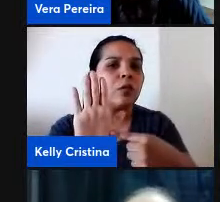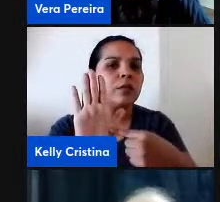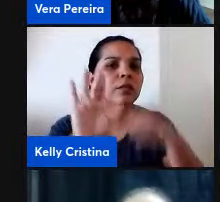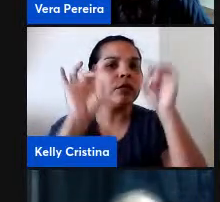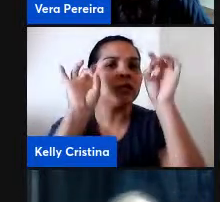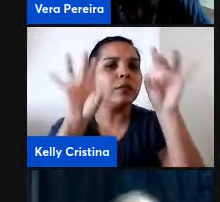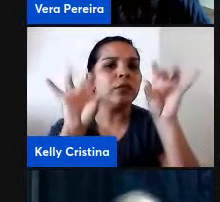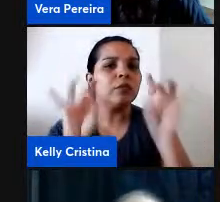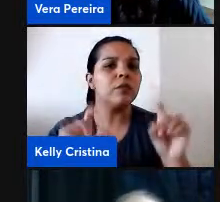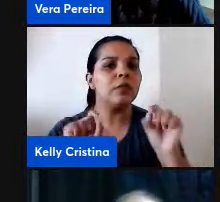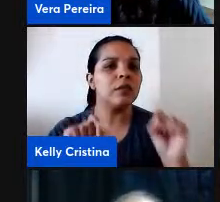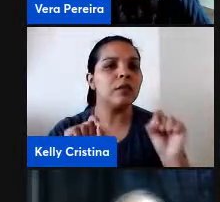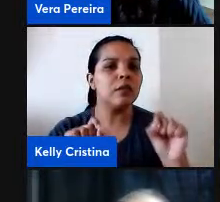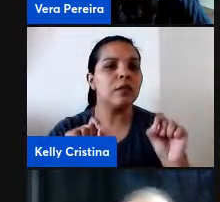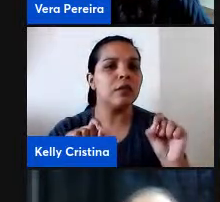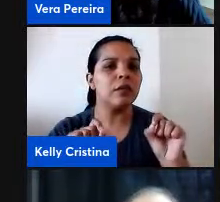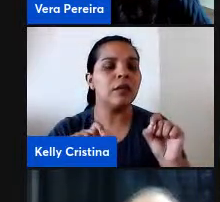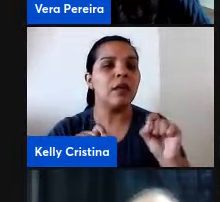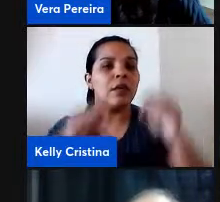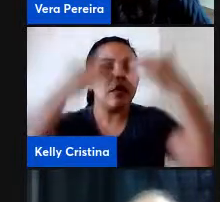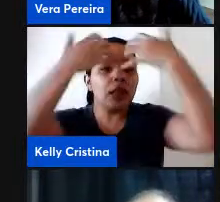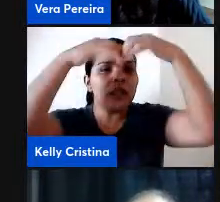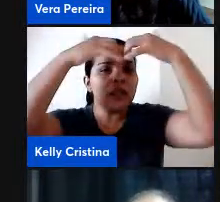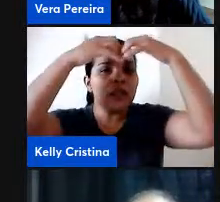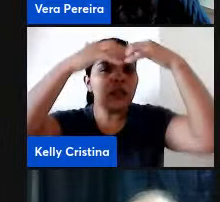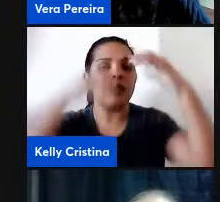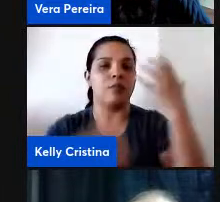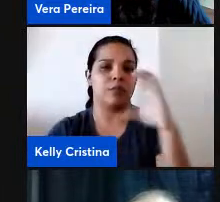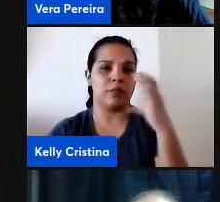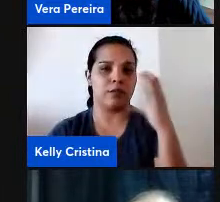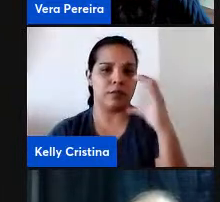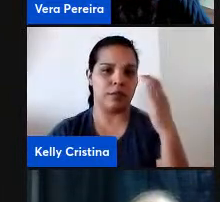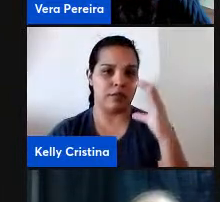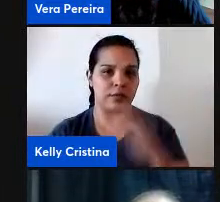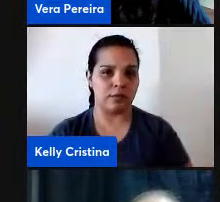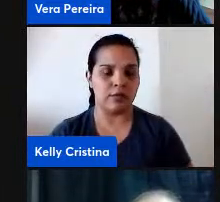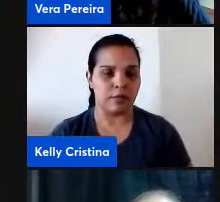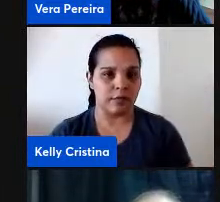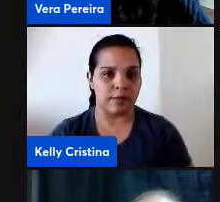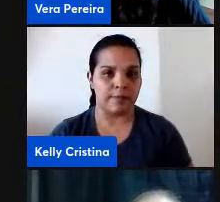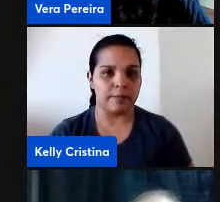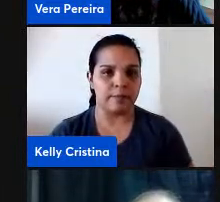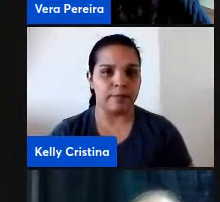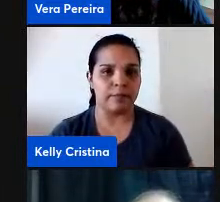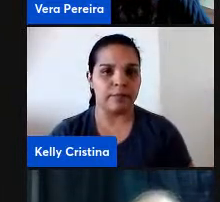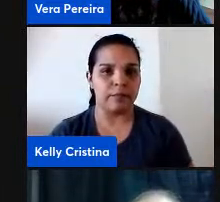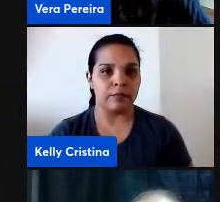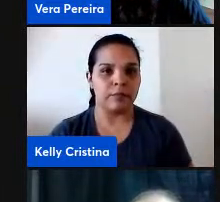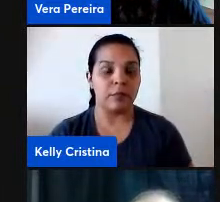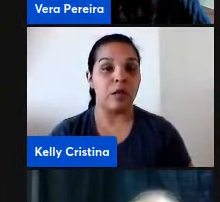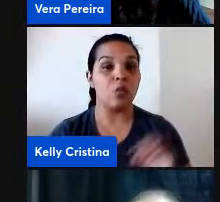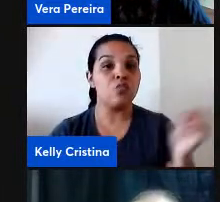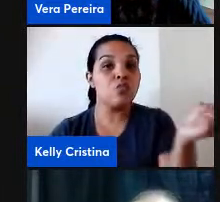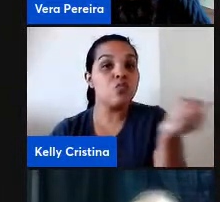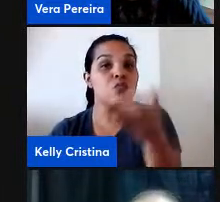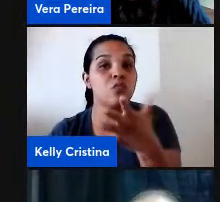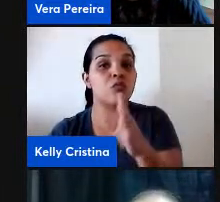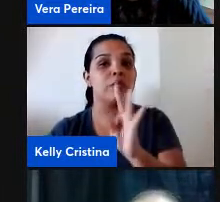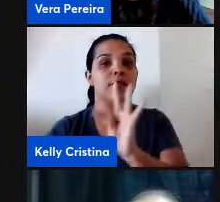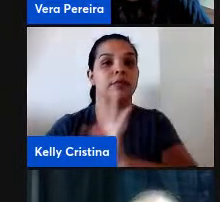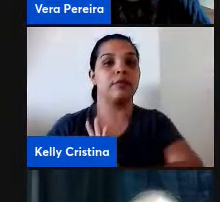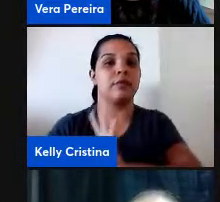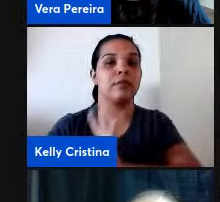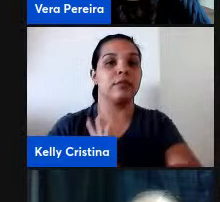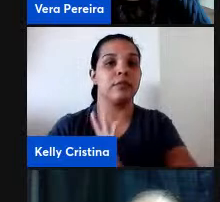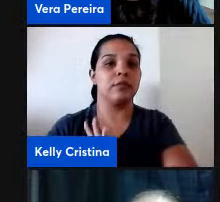especialmente das neurociências, porque com novas técnicas